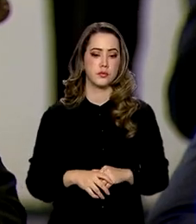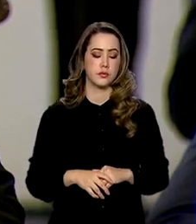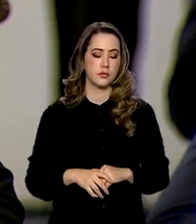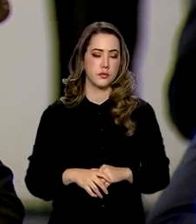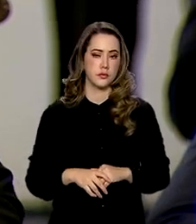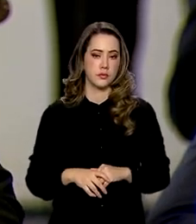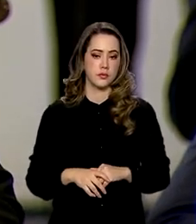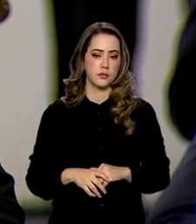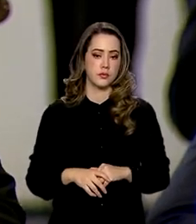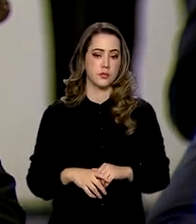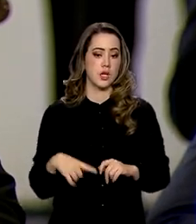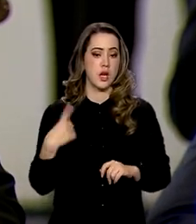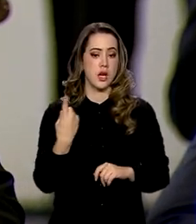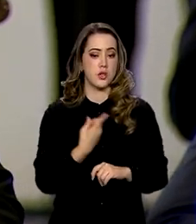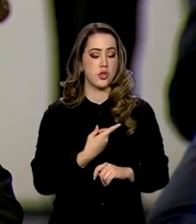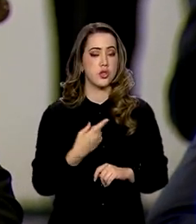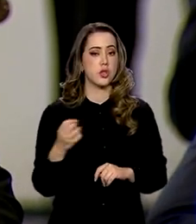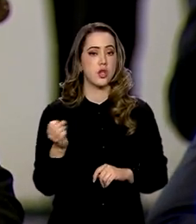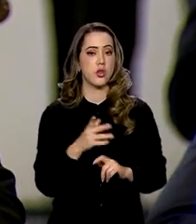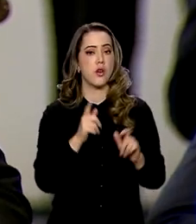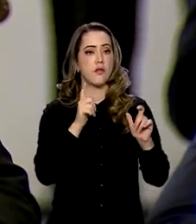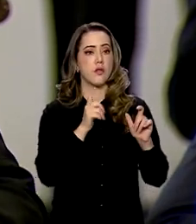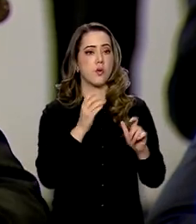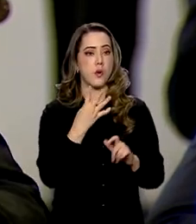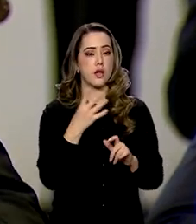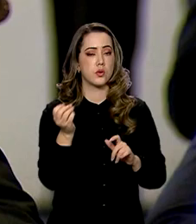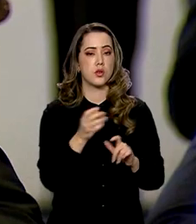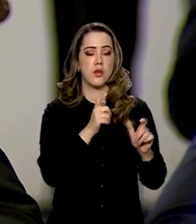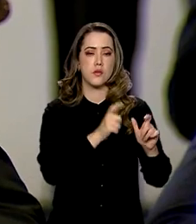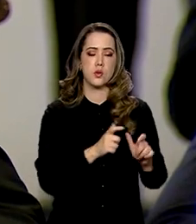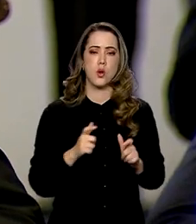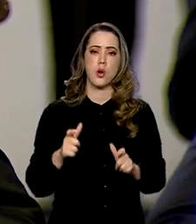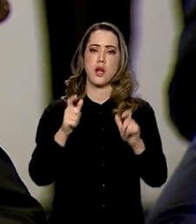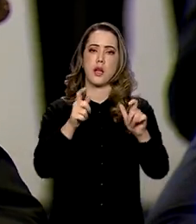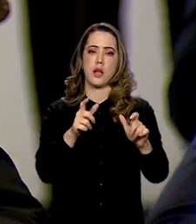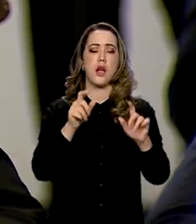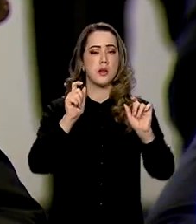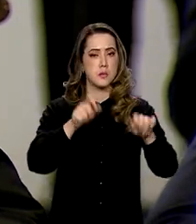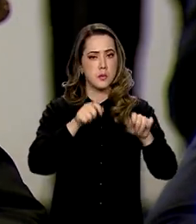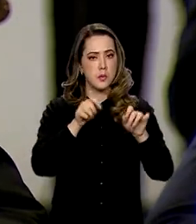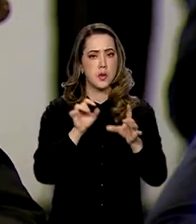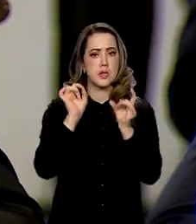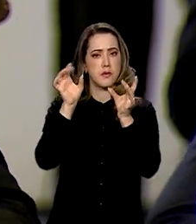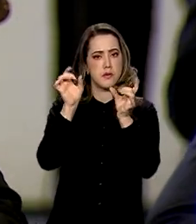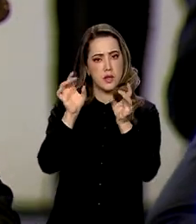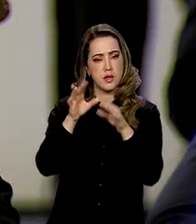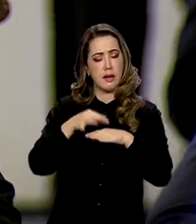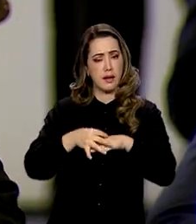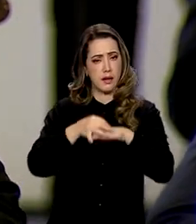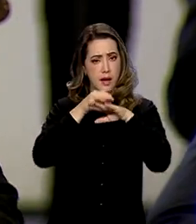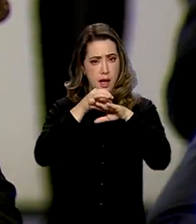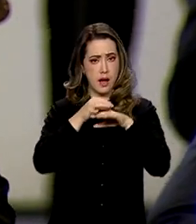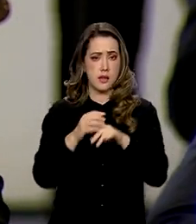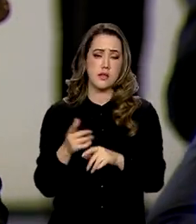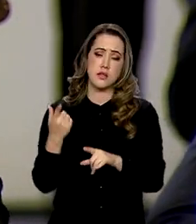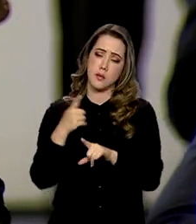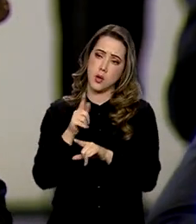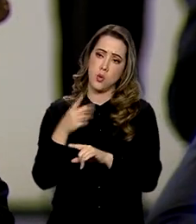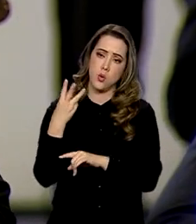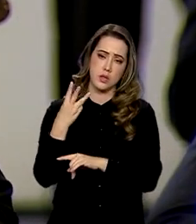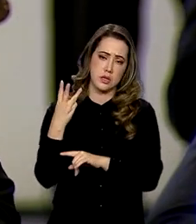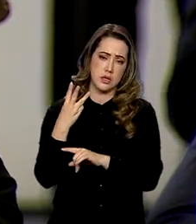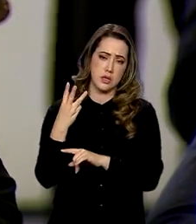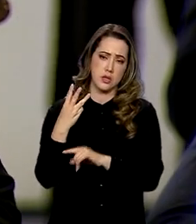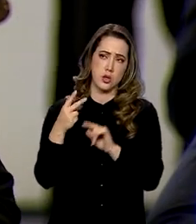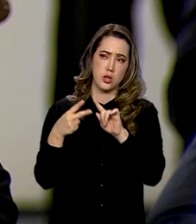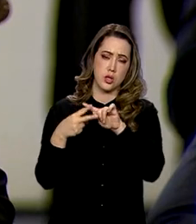quatro novas plantas frigoríficas e o levantamento da suspensão de outras duas que estavam suspensas a pelo menos três